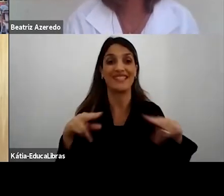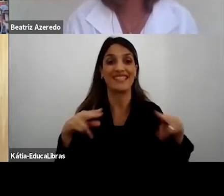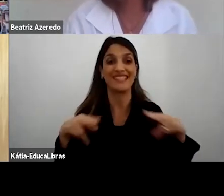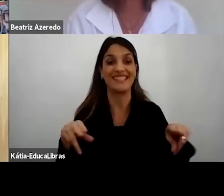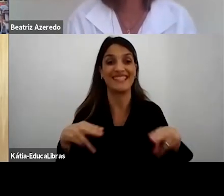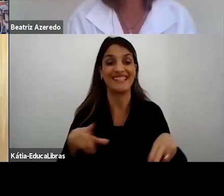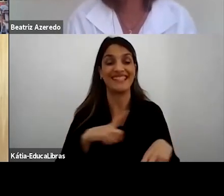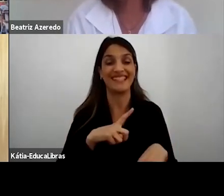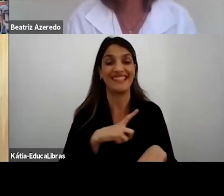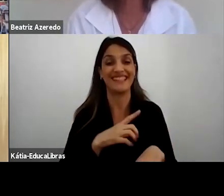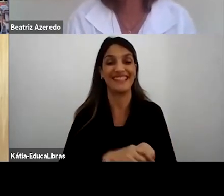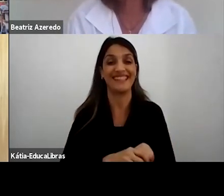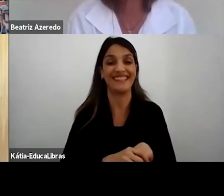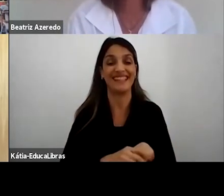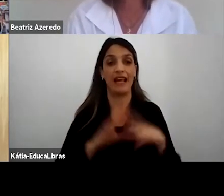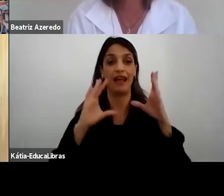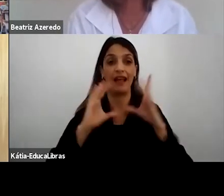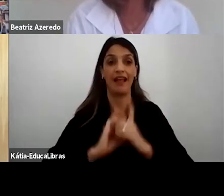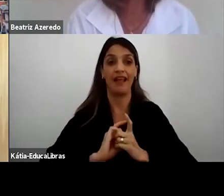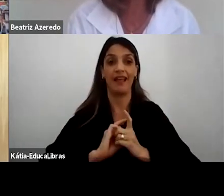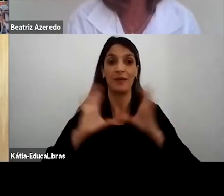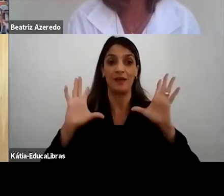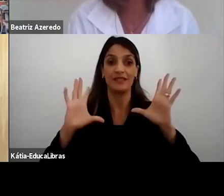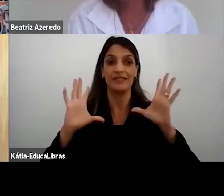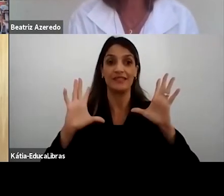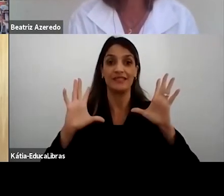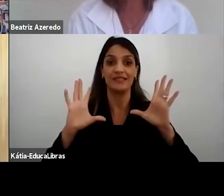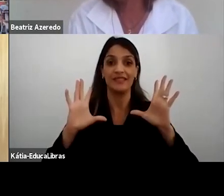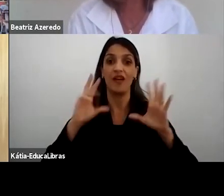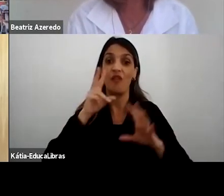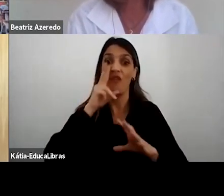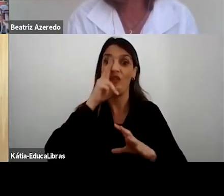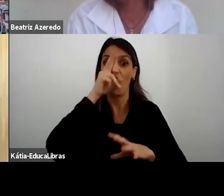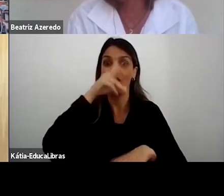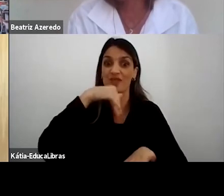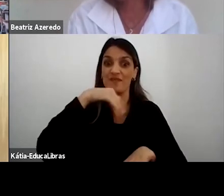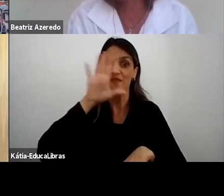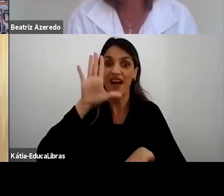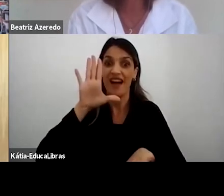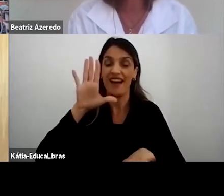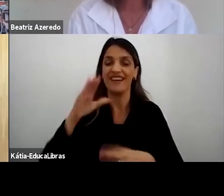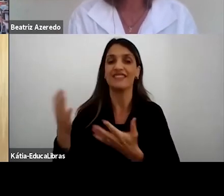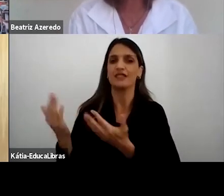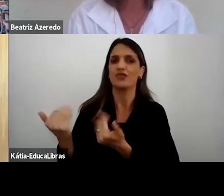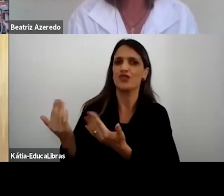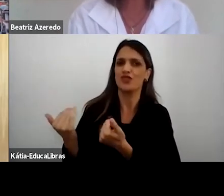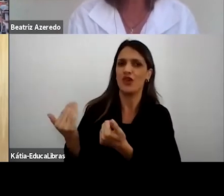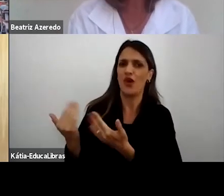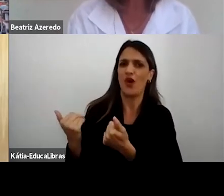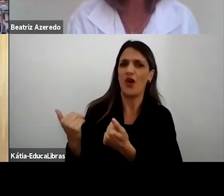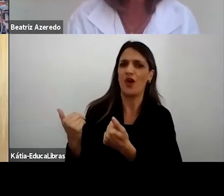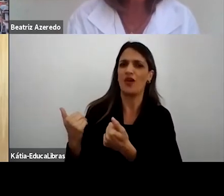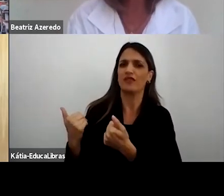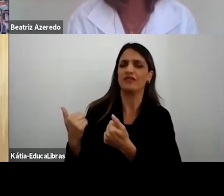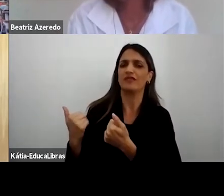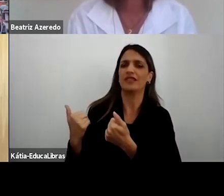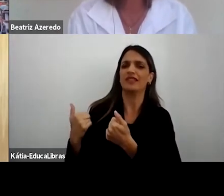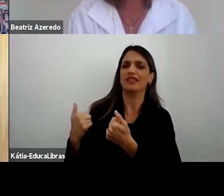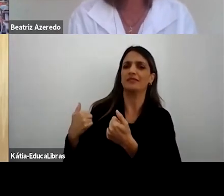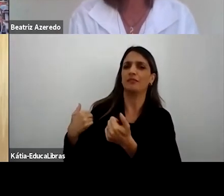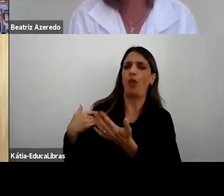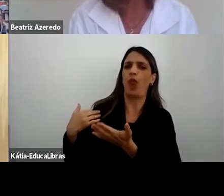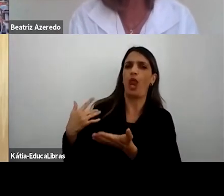A nossa democracia se fortaleceu, né? A jovem democracia brasileira passou por muitos